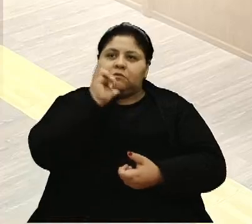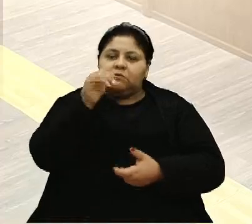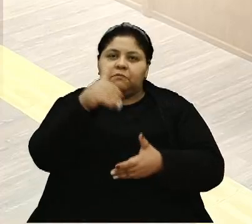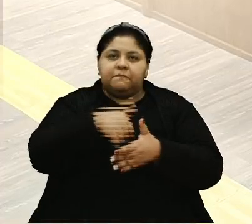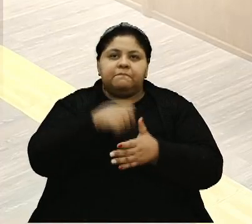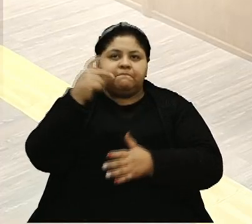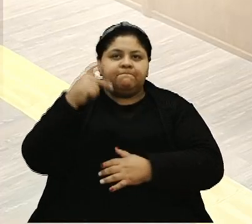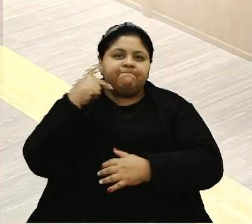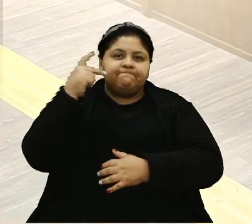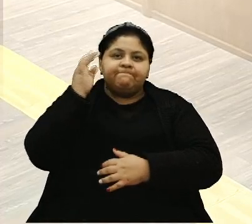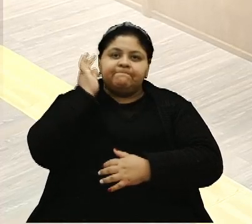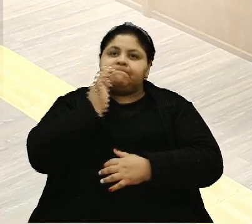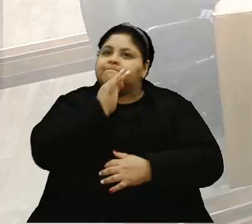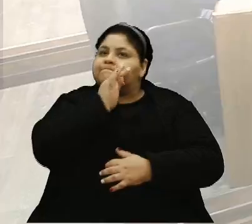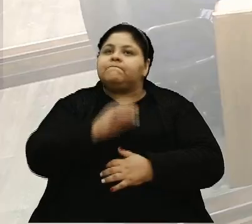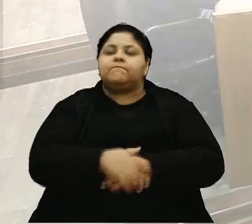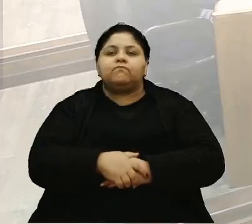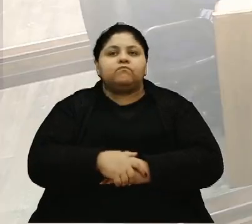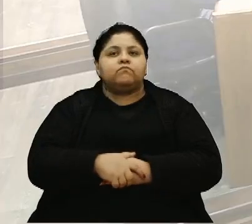Vereadora Tatiane Friso.